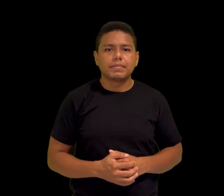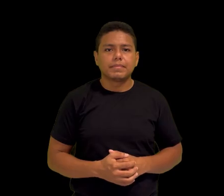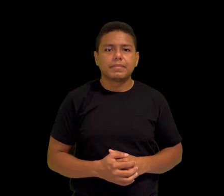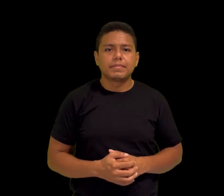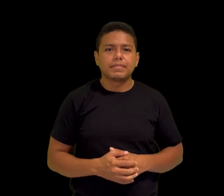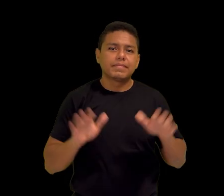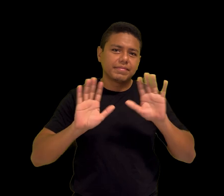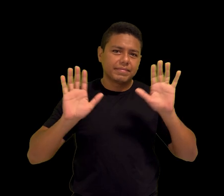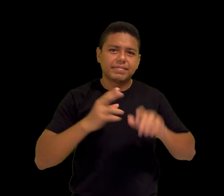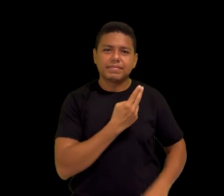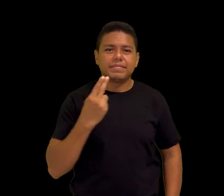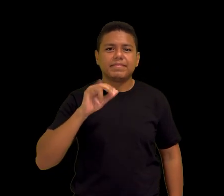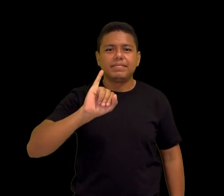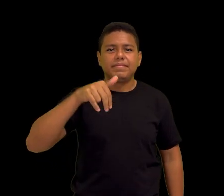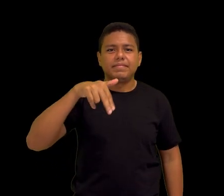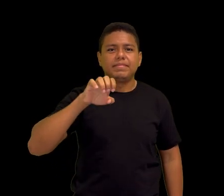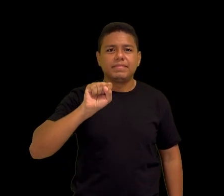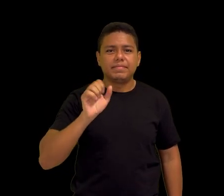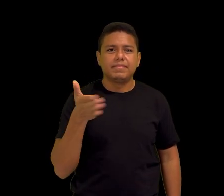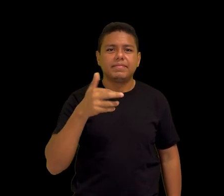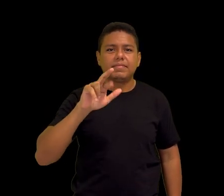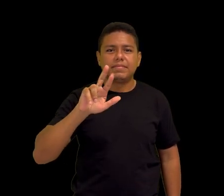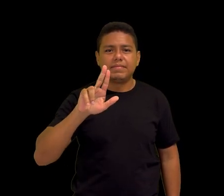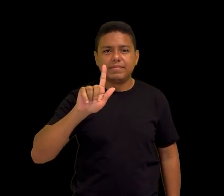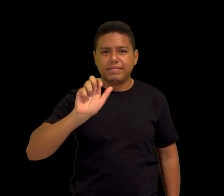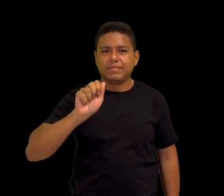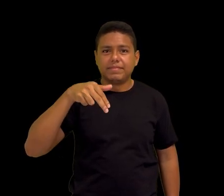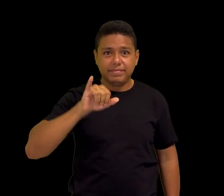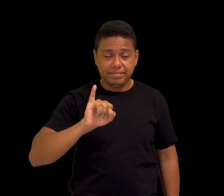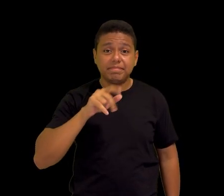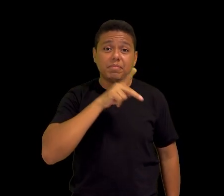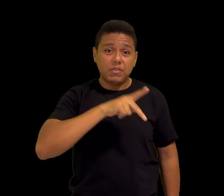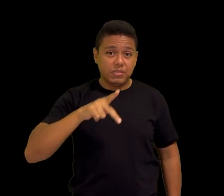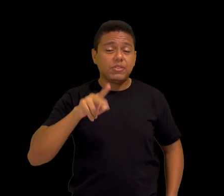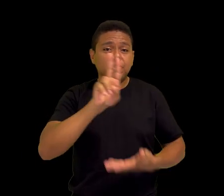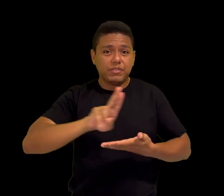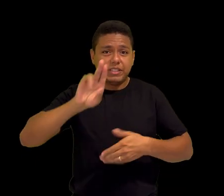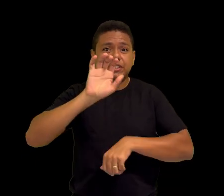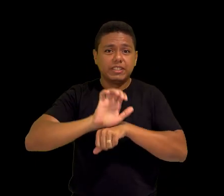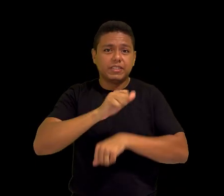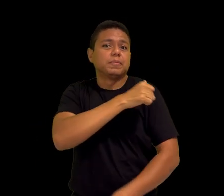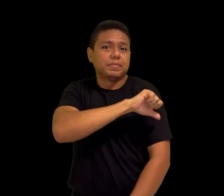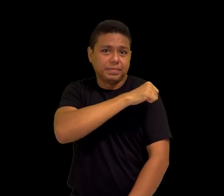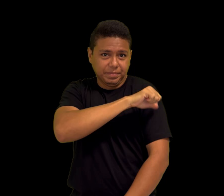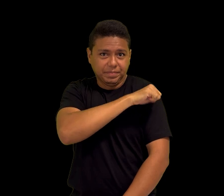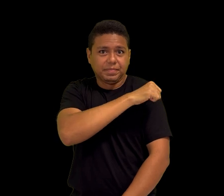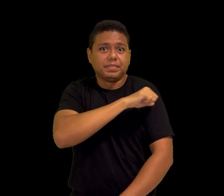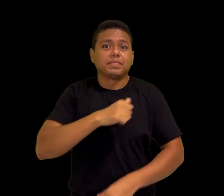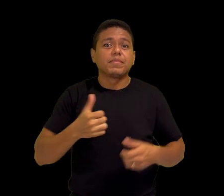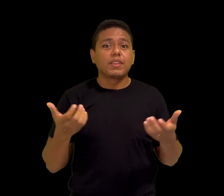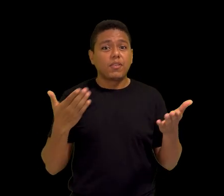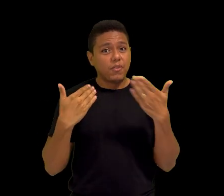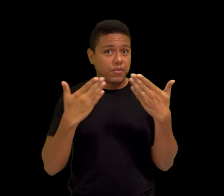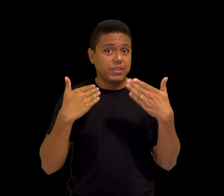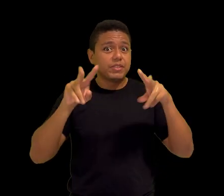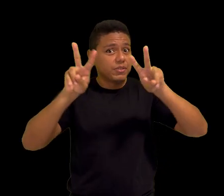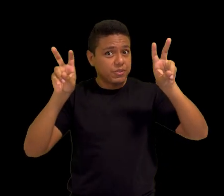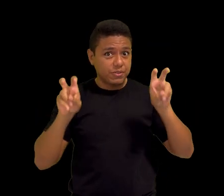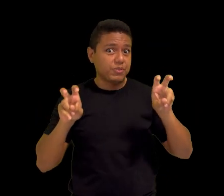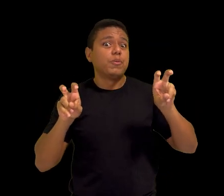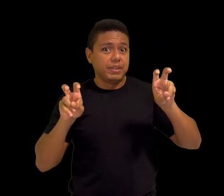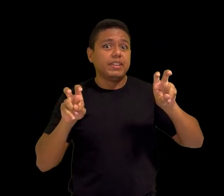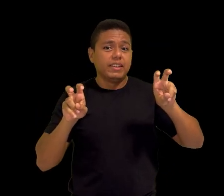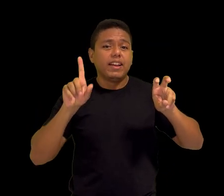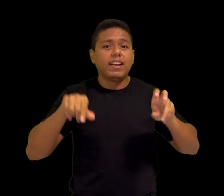Olá, eu sou Inês Rugani Ribeiro de Castro, professora da Universidade do Estado do Rio de Janeiro, e vou conversar aqui sobre esse tema que é o